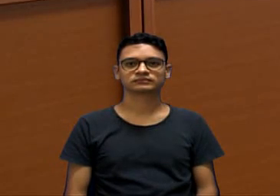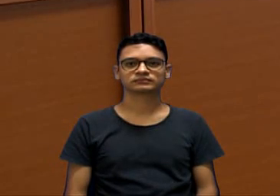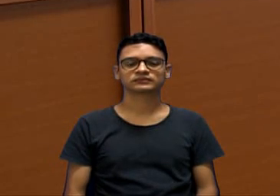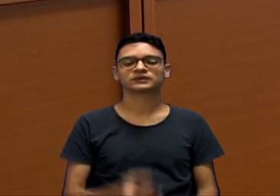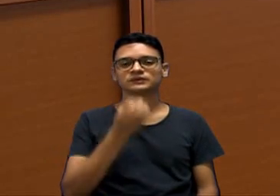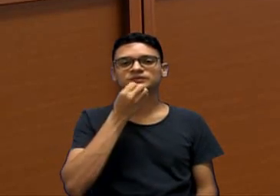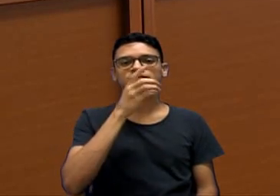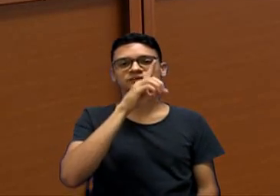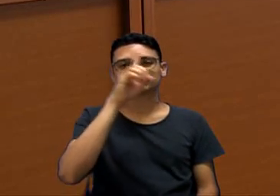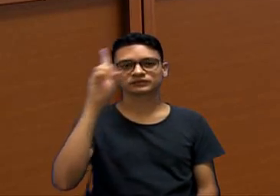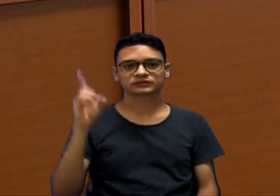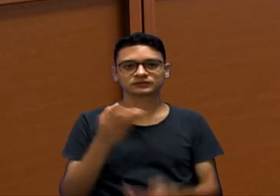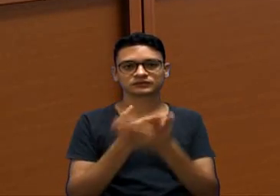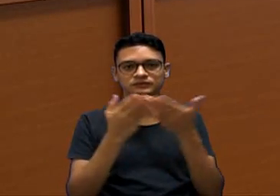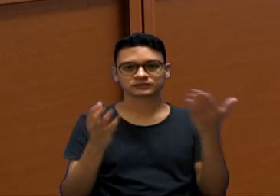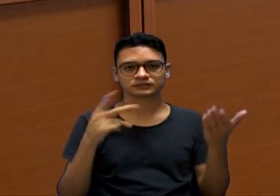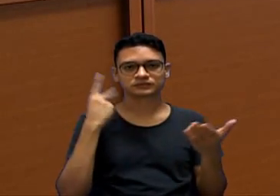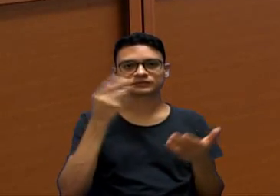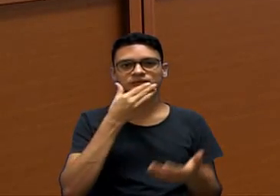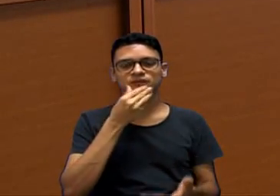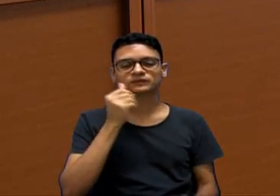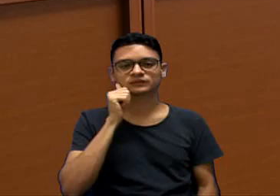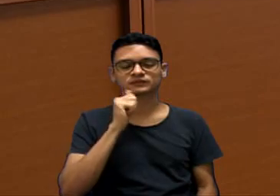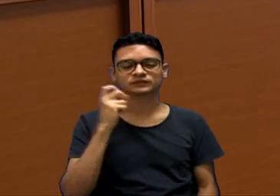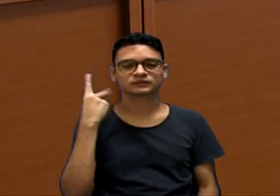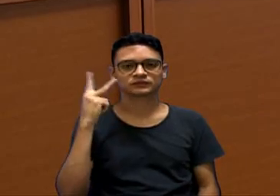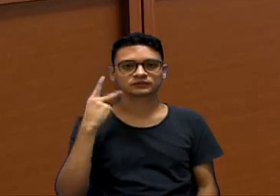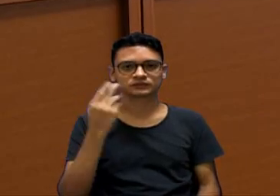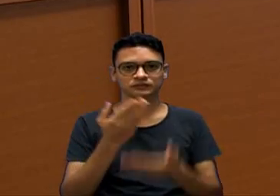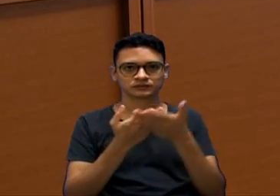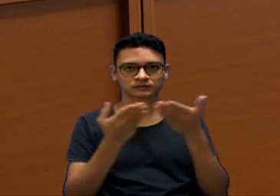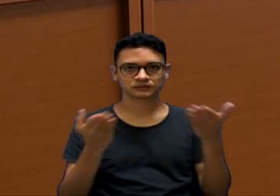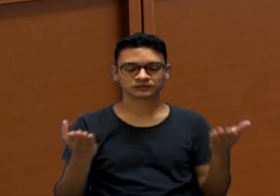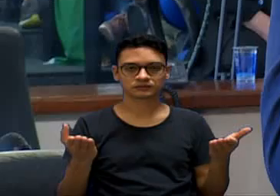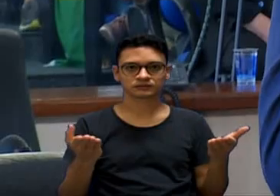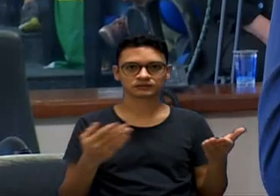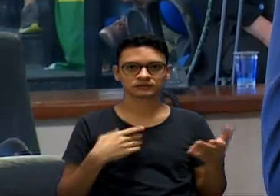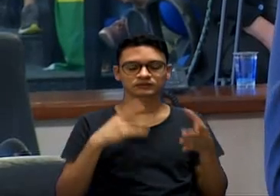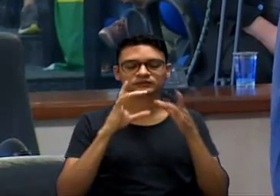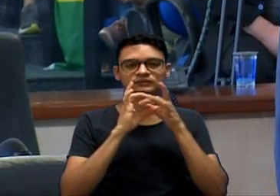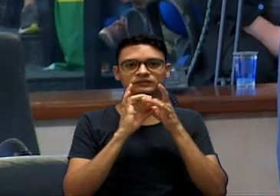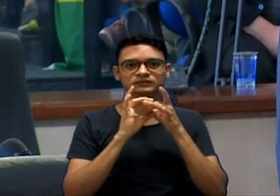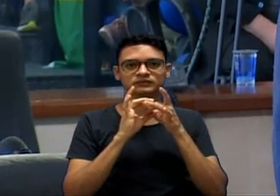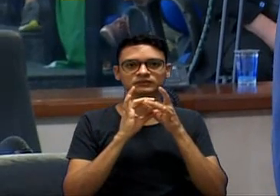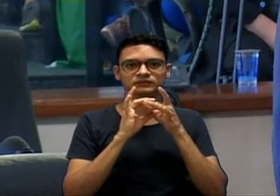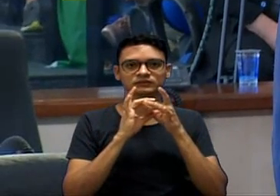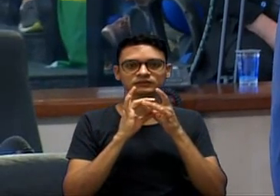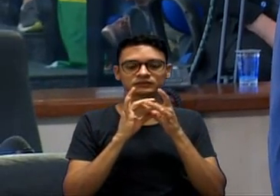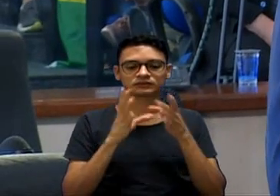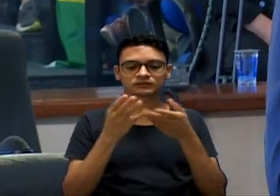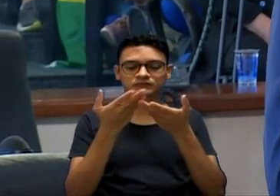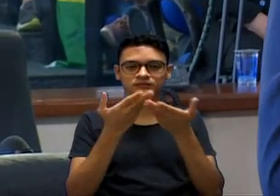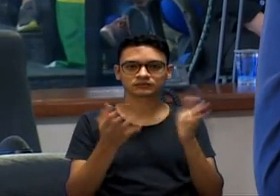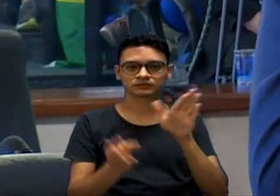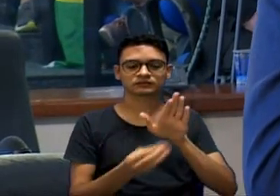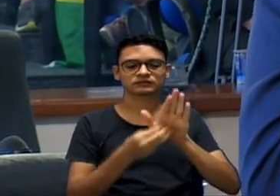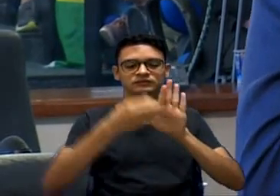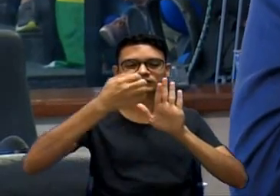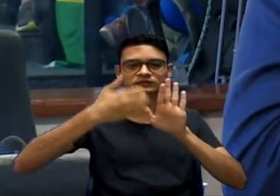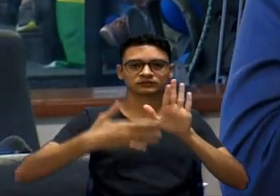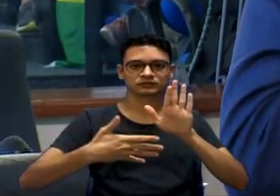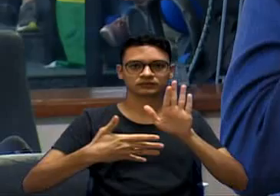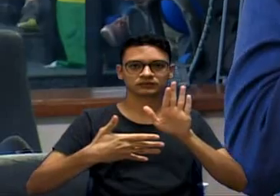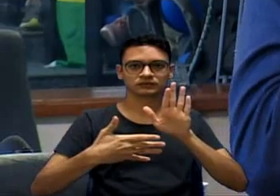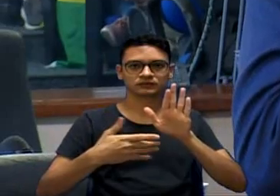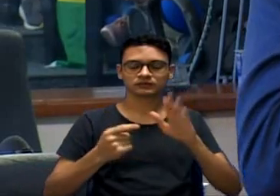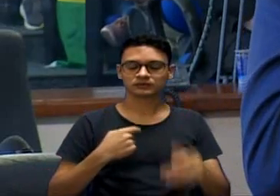Bom dia. Todos os vereadores, vereadoras, eu quero deixar aqui, senhor presidente,